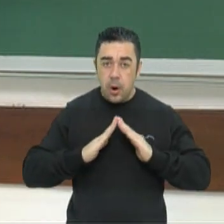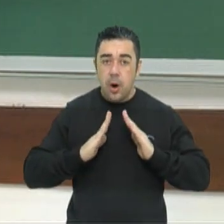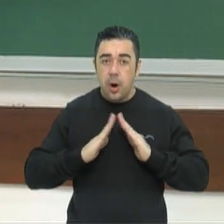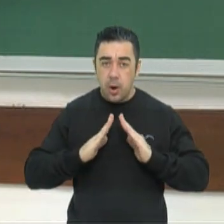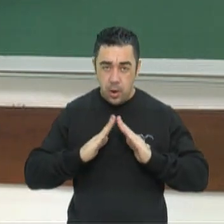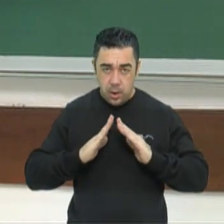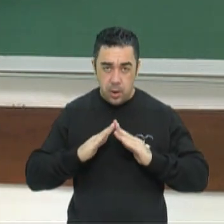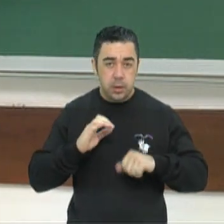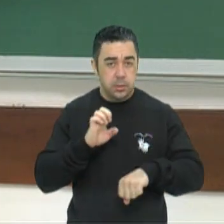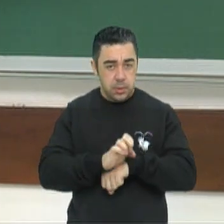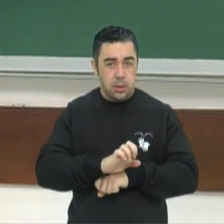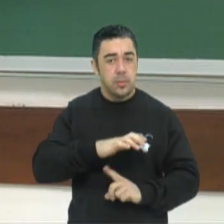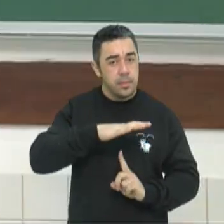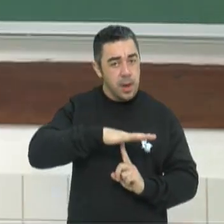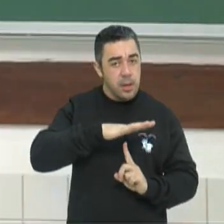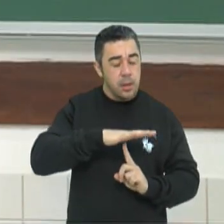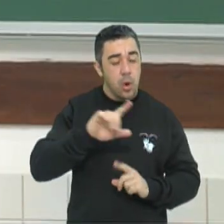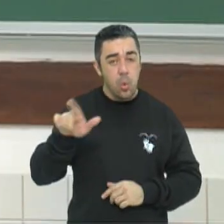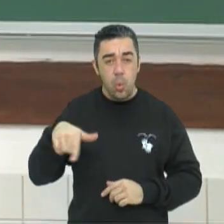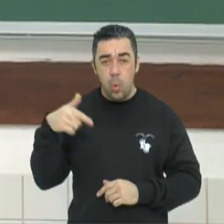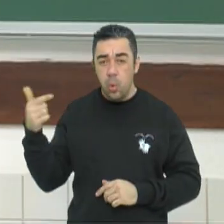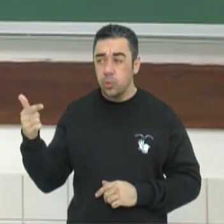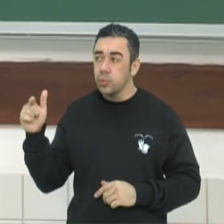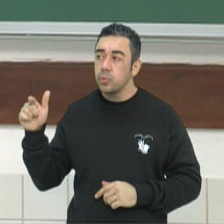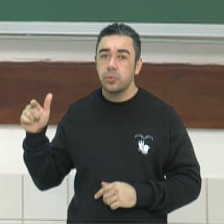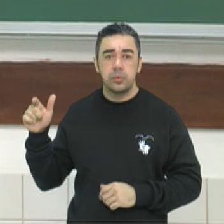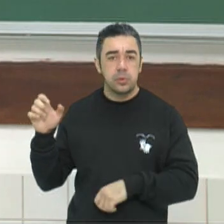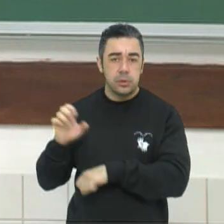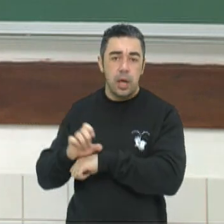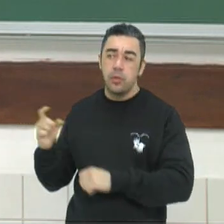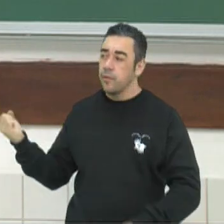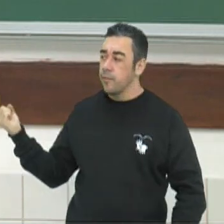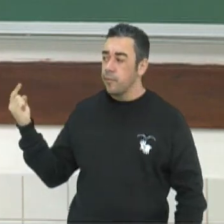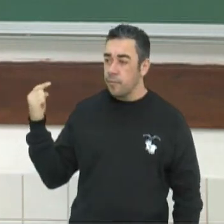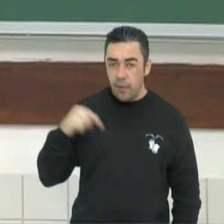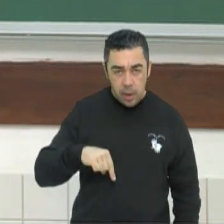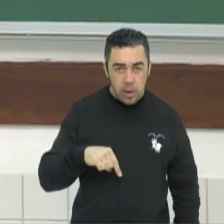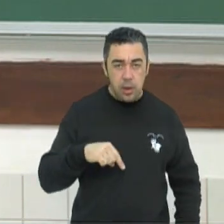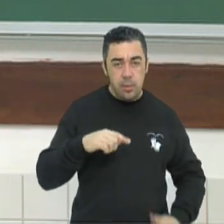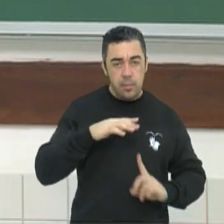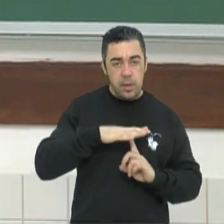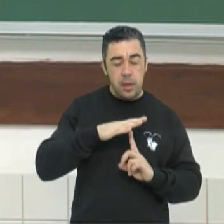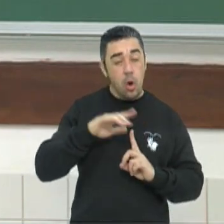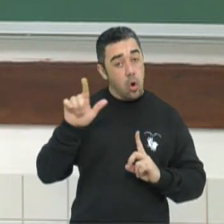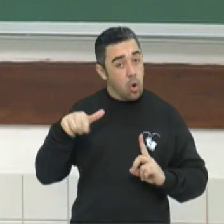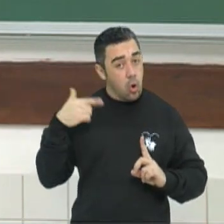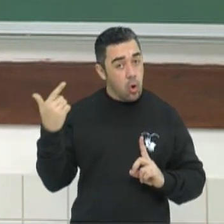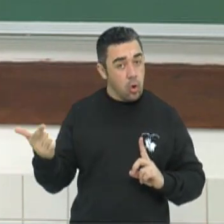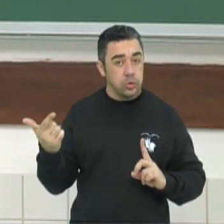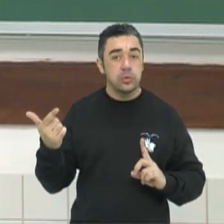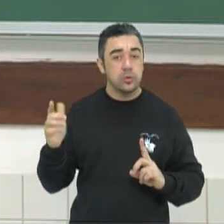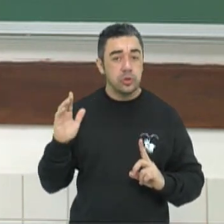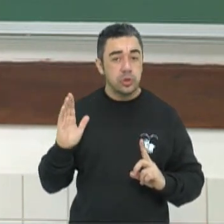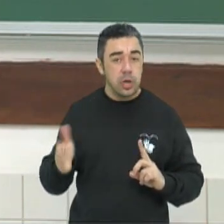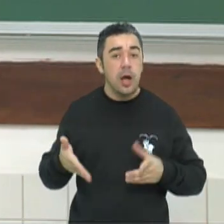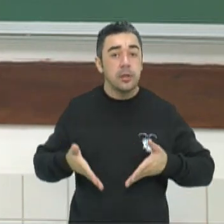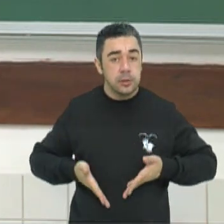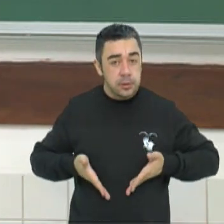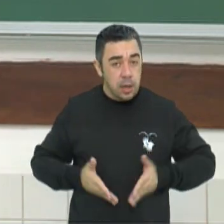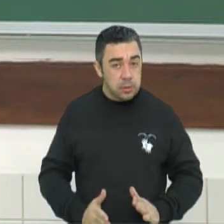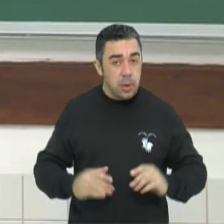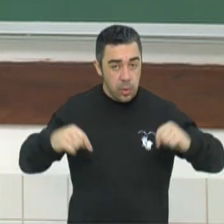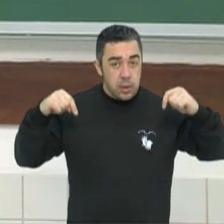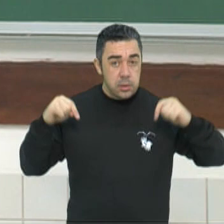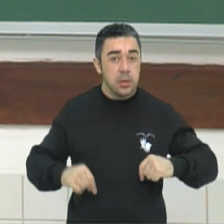estão morando aqui no Paraná, muitos são nascidos aqui no estado, são paranaenses, mas afinal de contas, será que